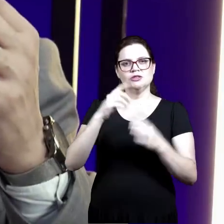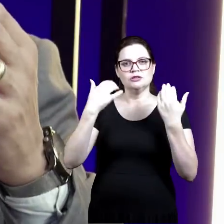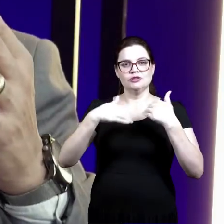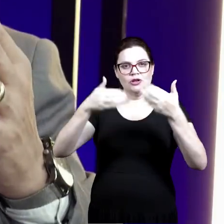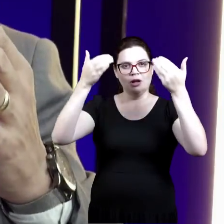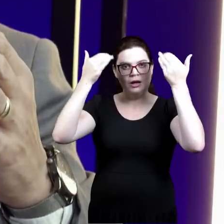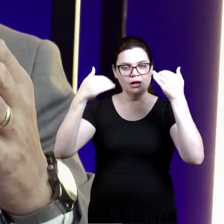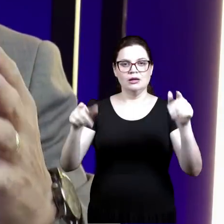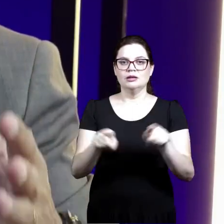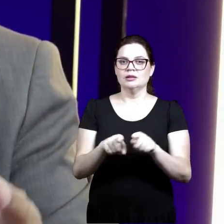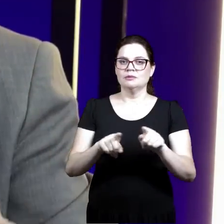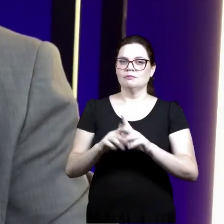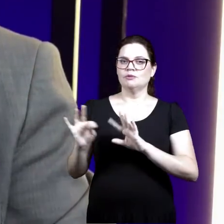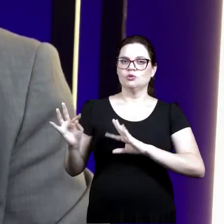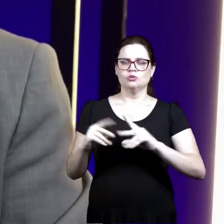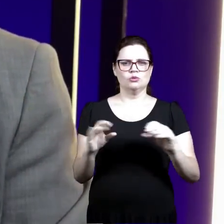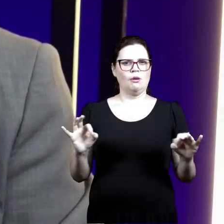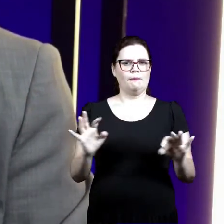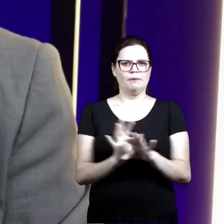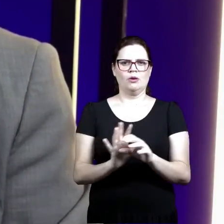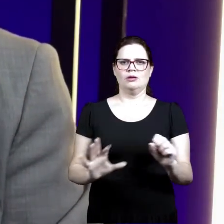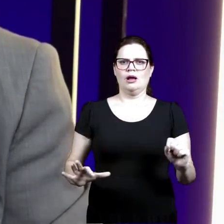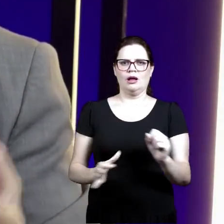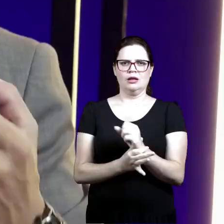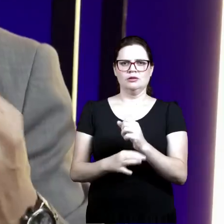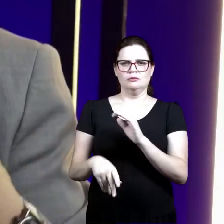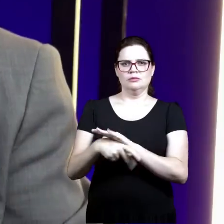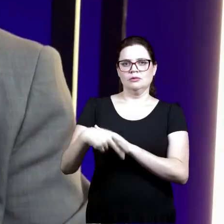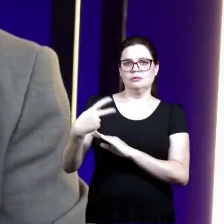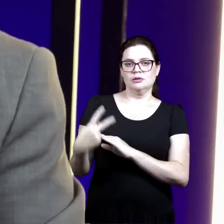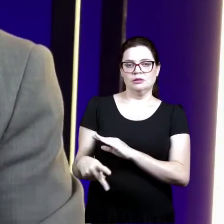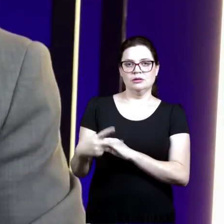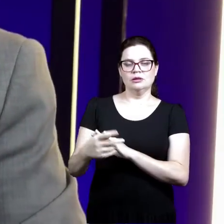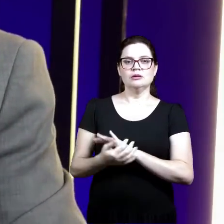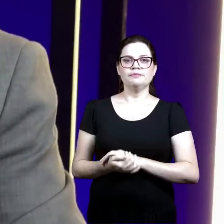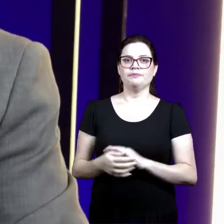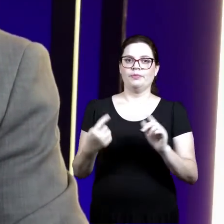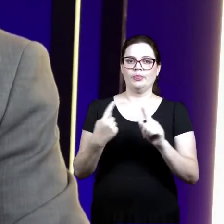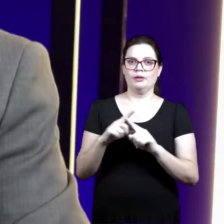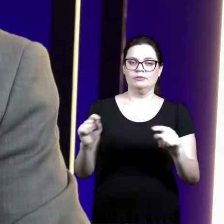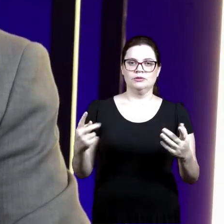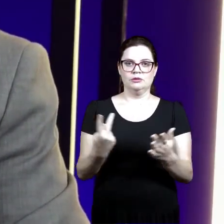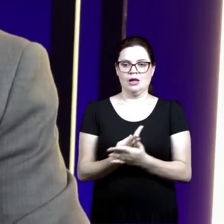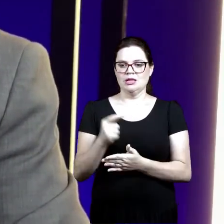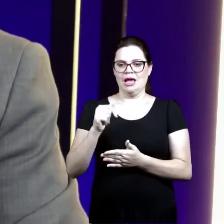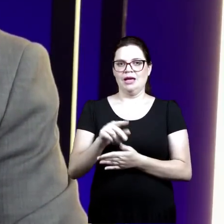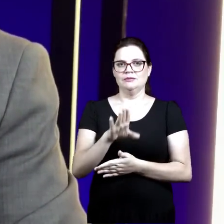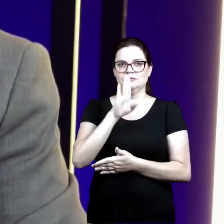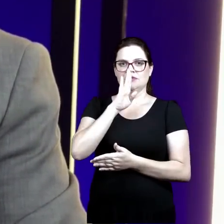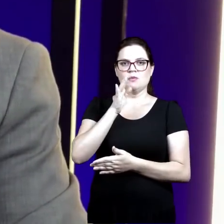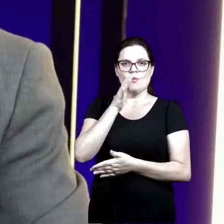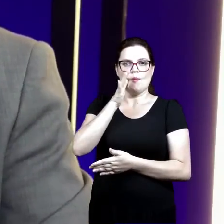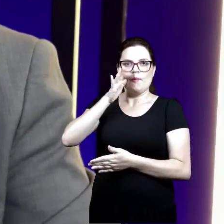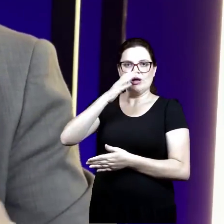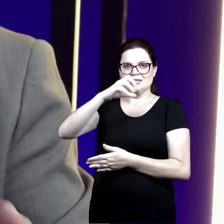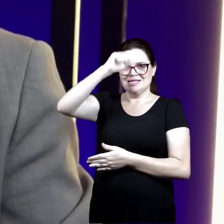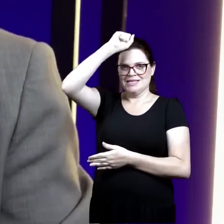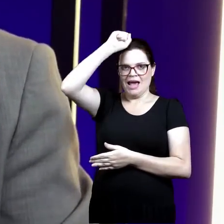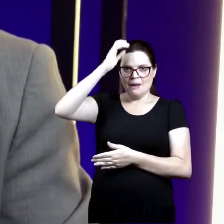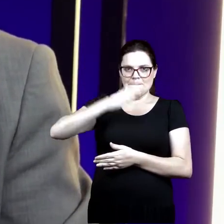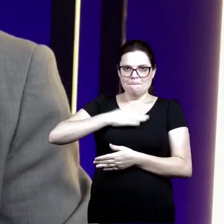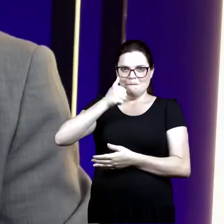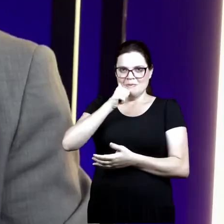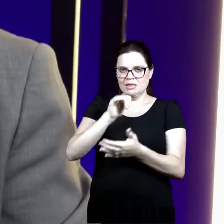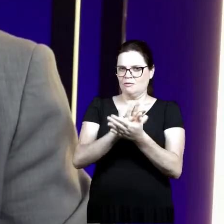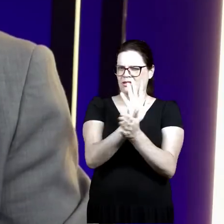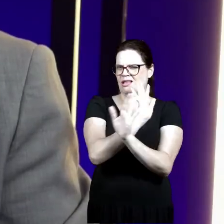reis, de toda uma instabilidade, ele oculta que Sarai era sua esposa, né? Ele era